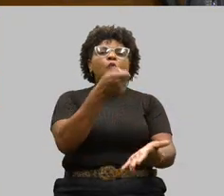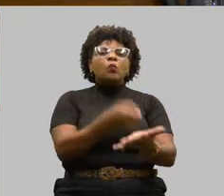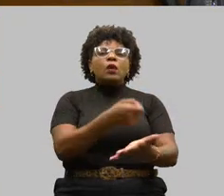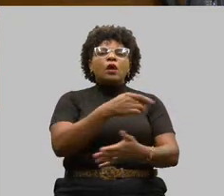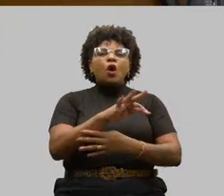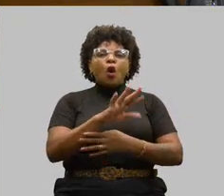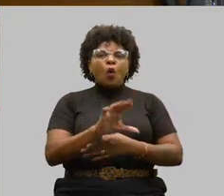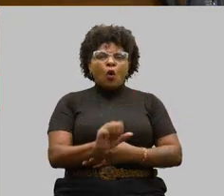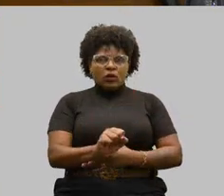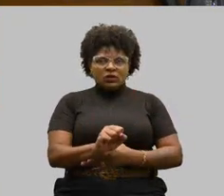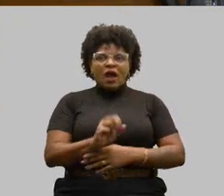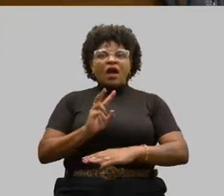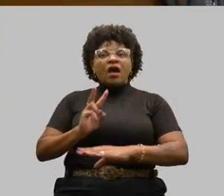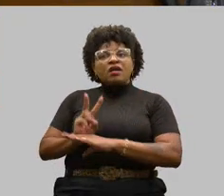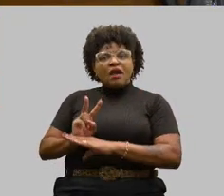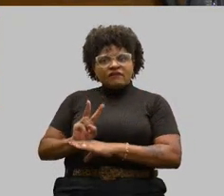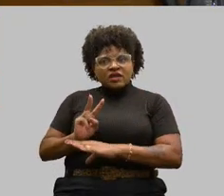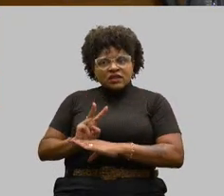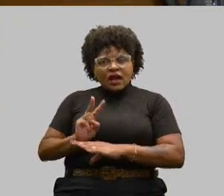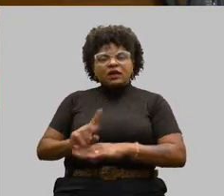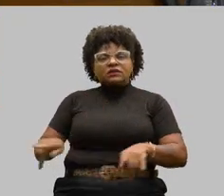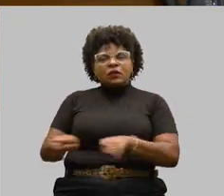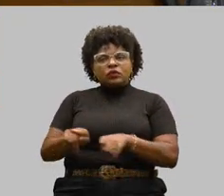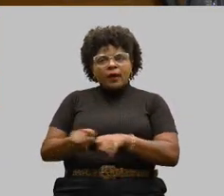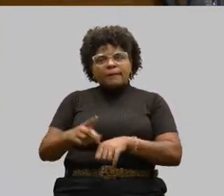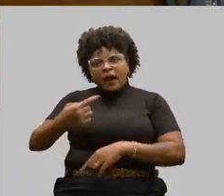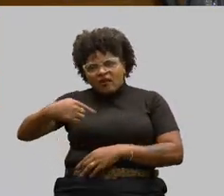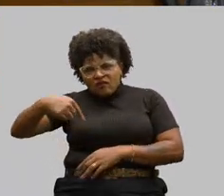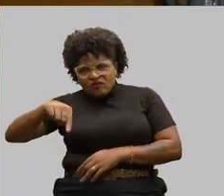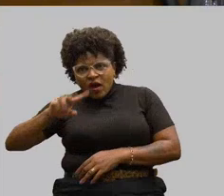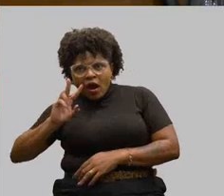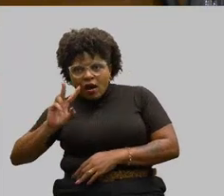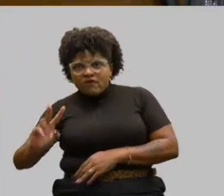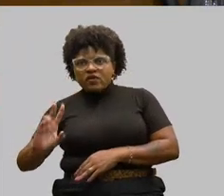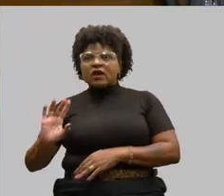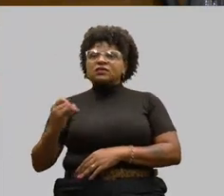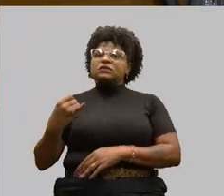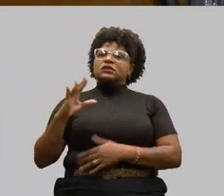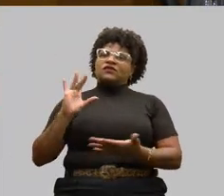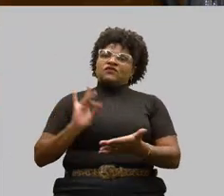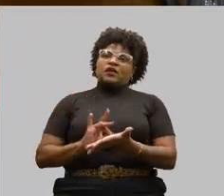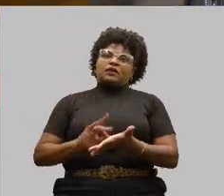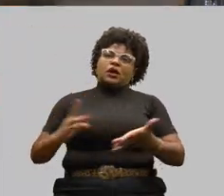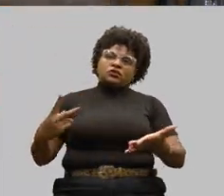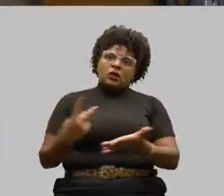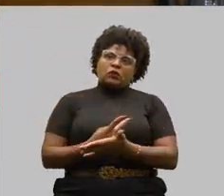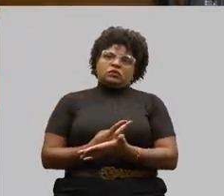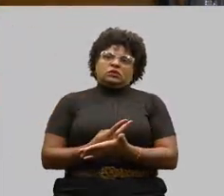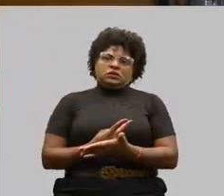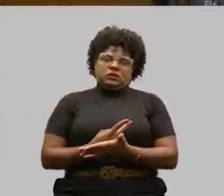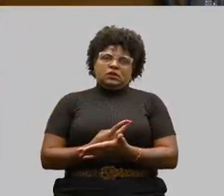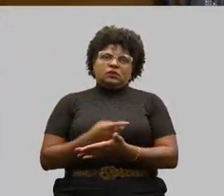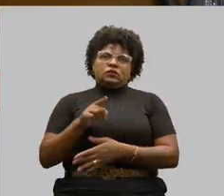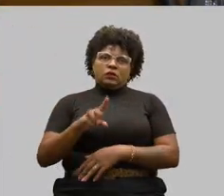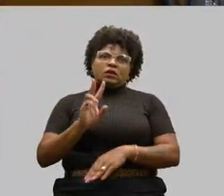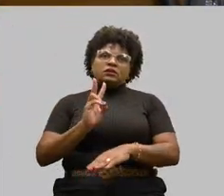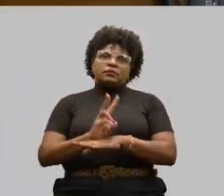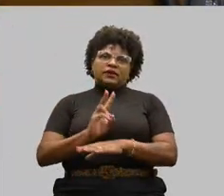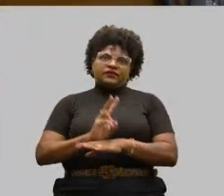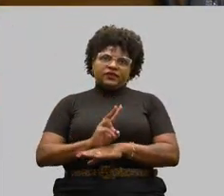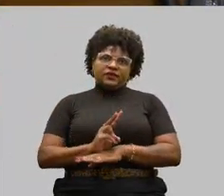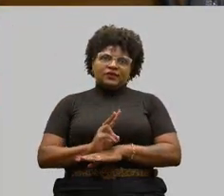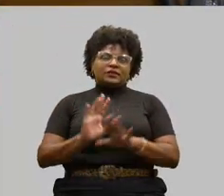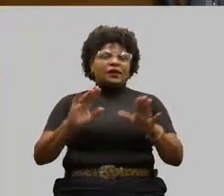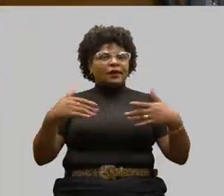nos ajudarem para que os órgãos da administração realmente Façam aí valer esta previsão no